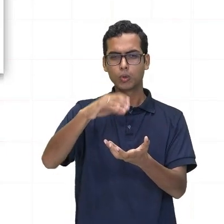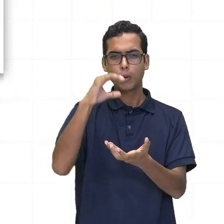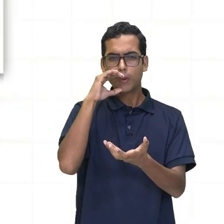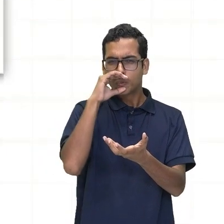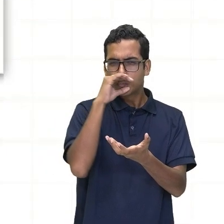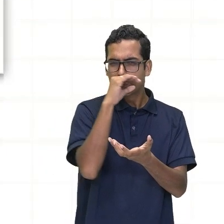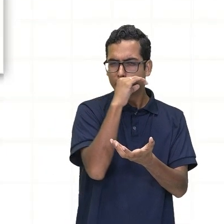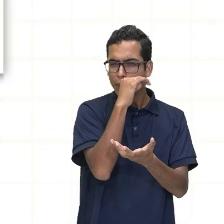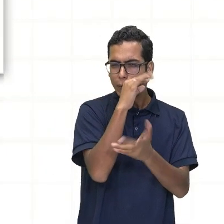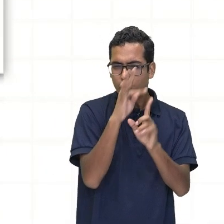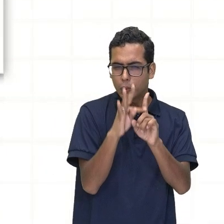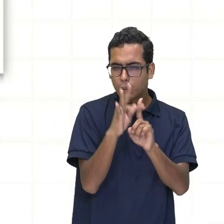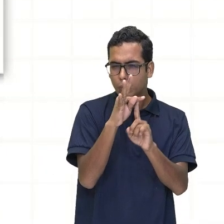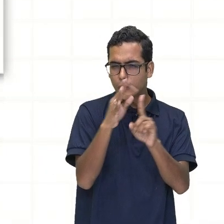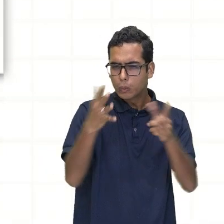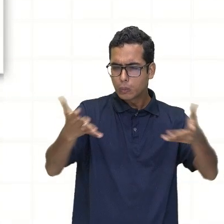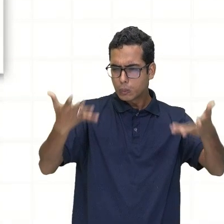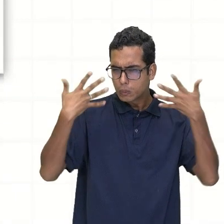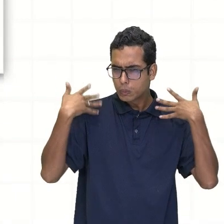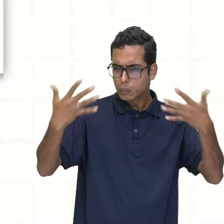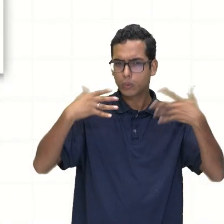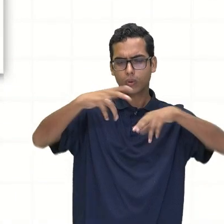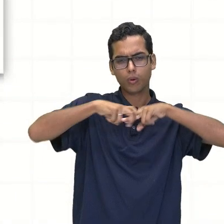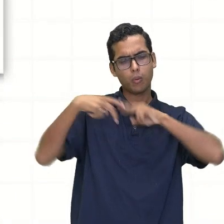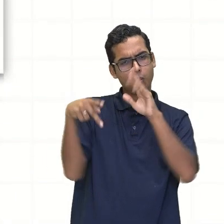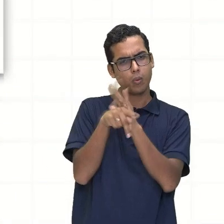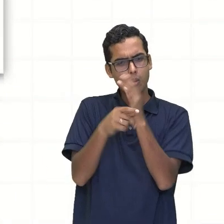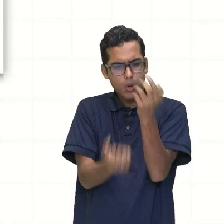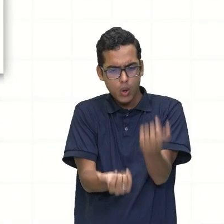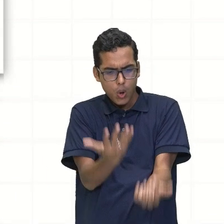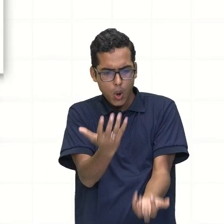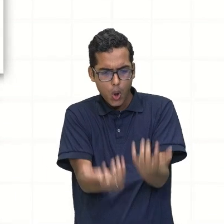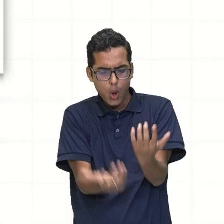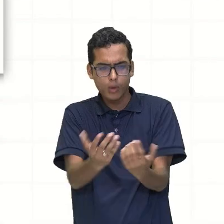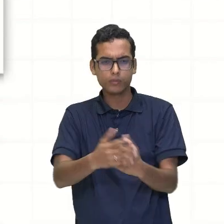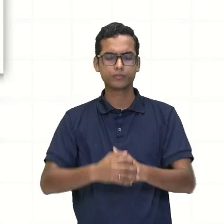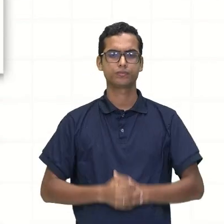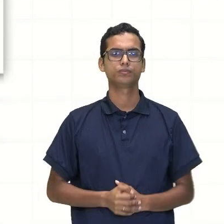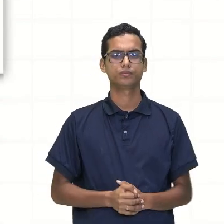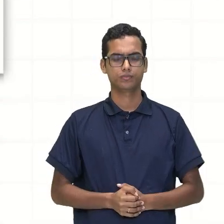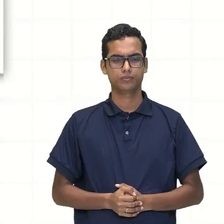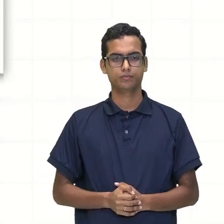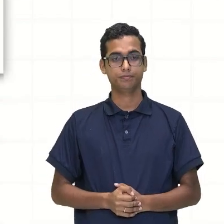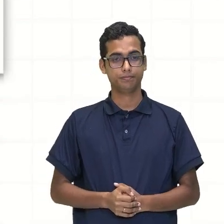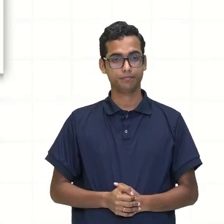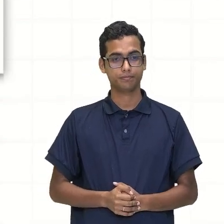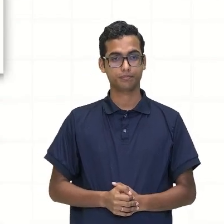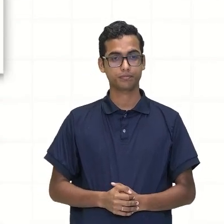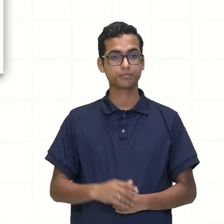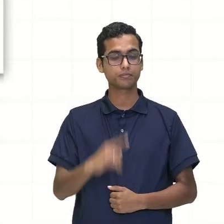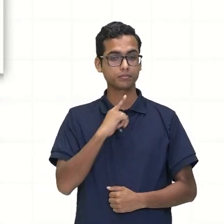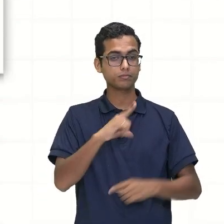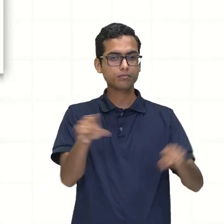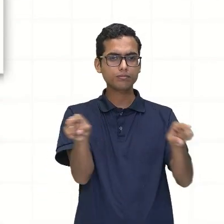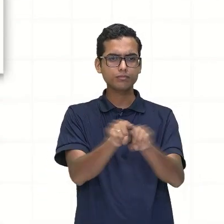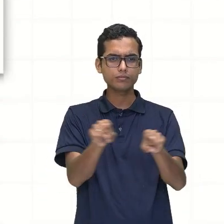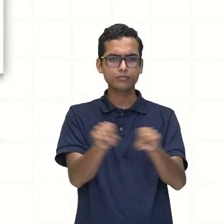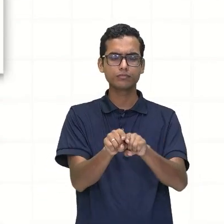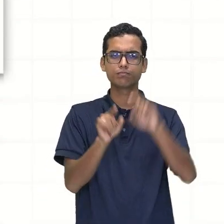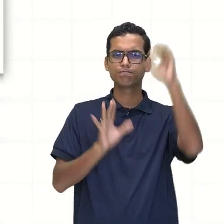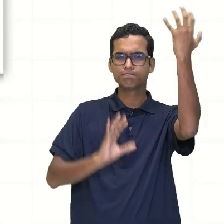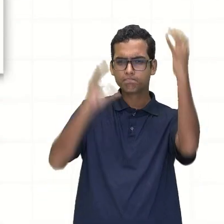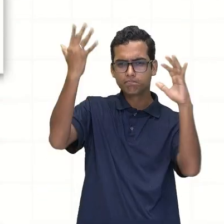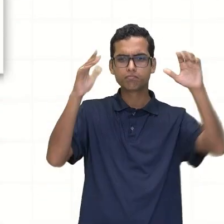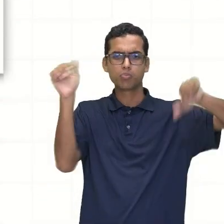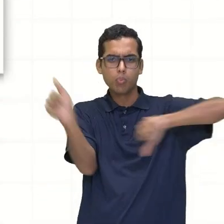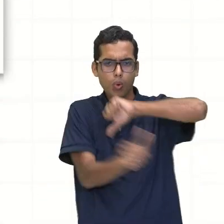dessa queima que vai ocorrer. Então, nós temos aqui o aquecimento global, as mudanças climáticas, né? Pois